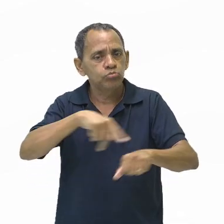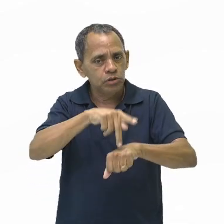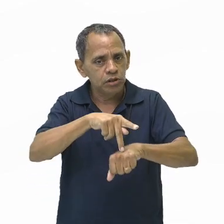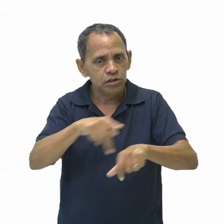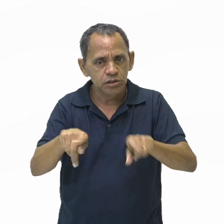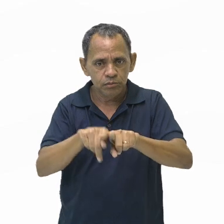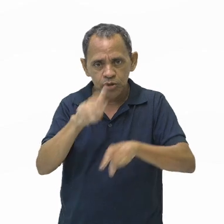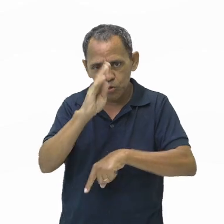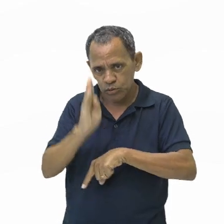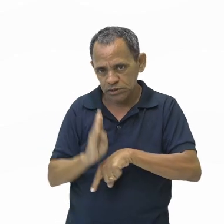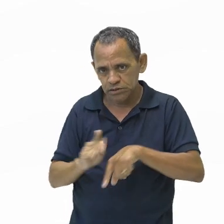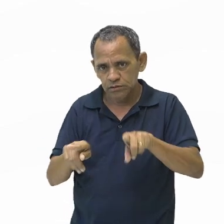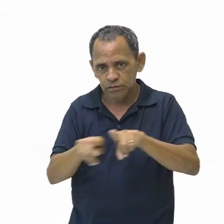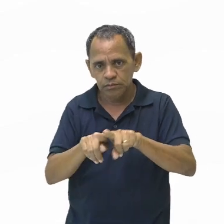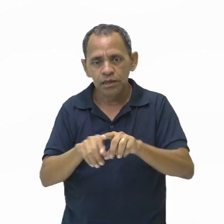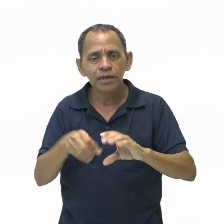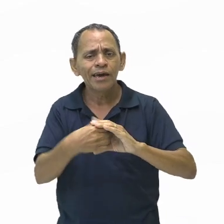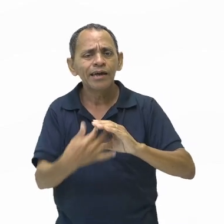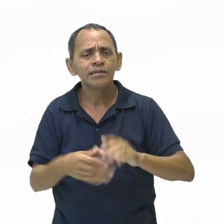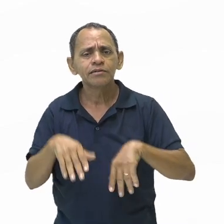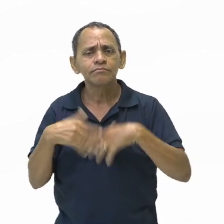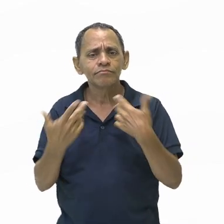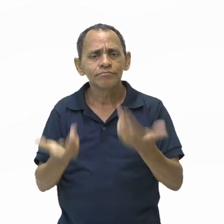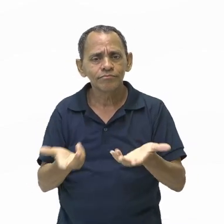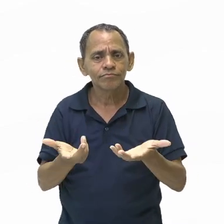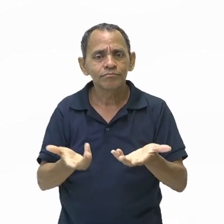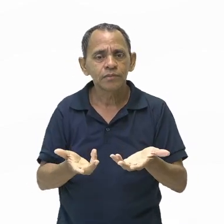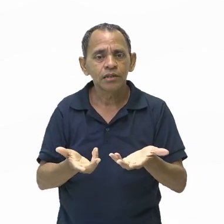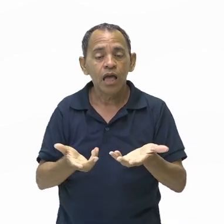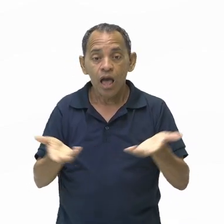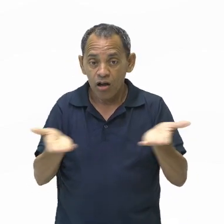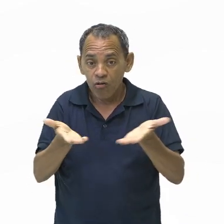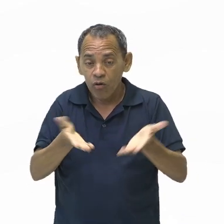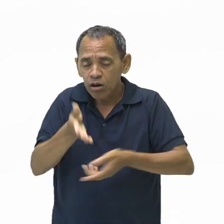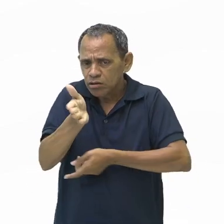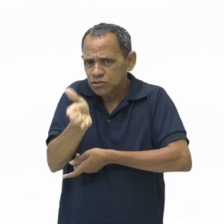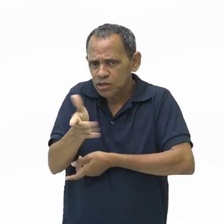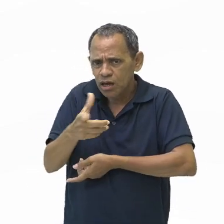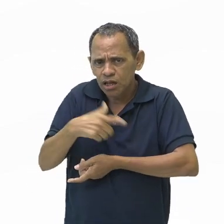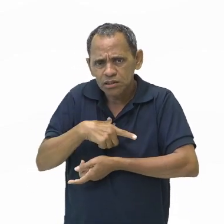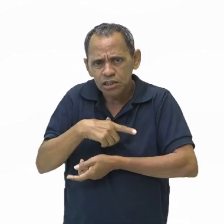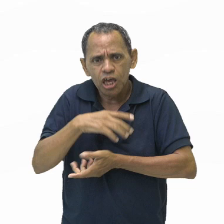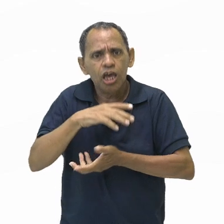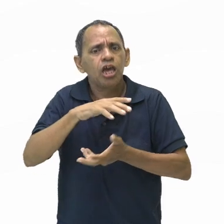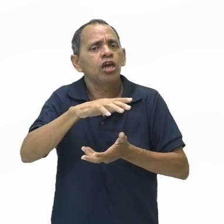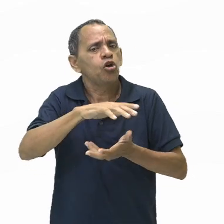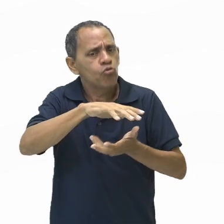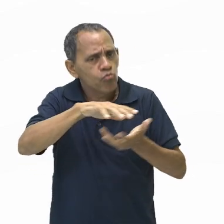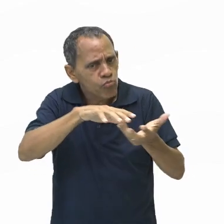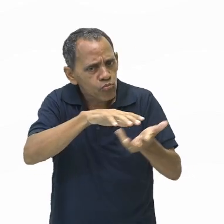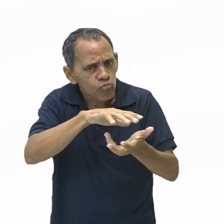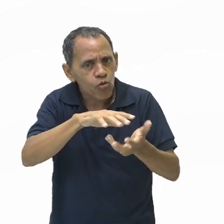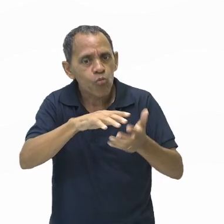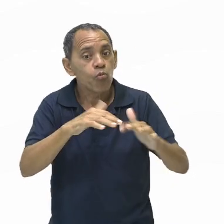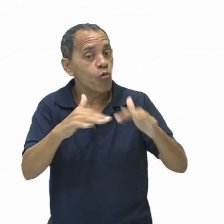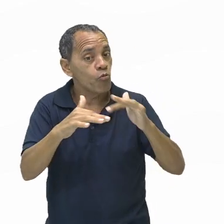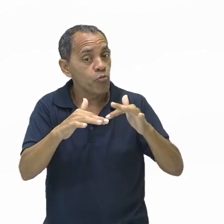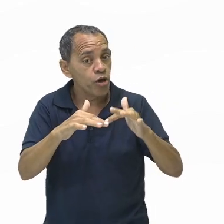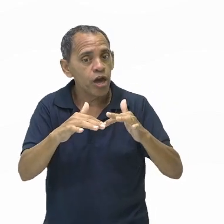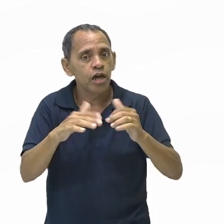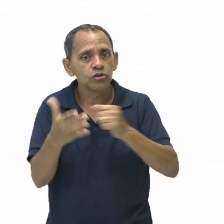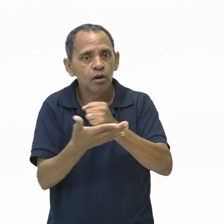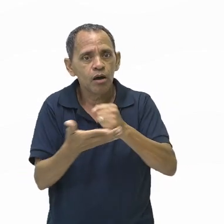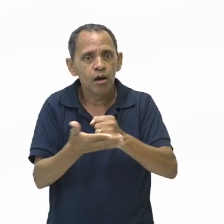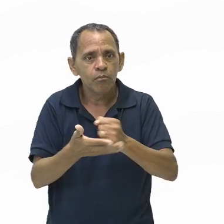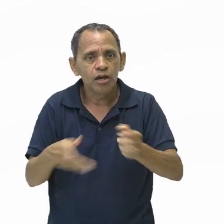as características, já que agora ele já é um movimento, então agora ele já tem uma base formada, né? Como uma estrutura, como